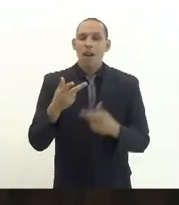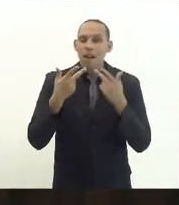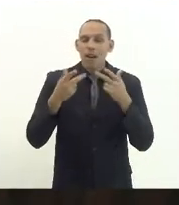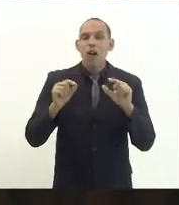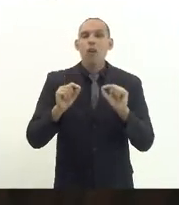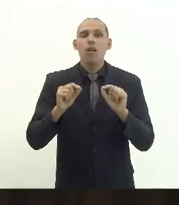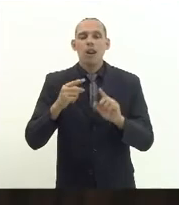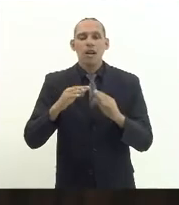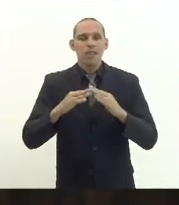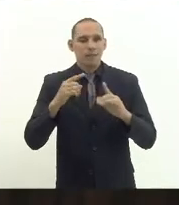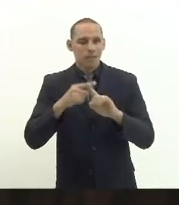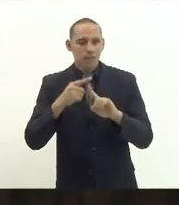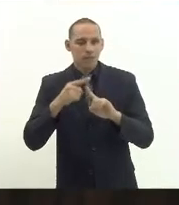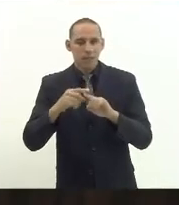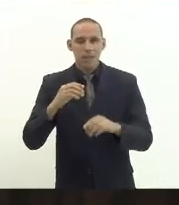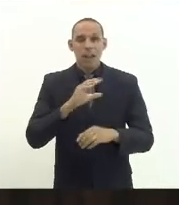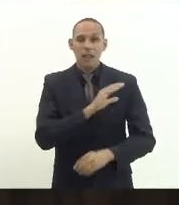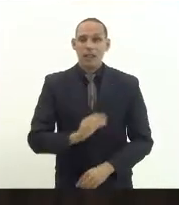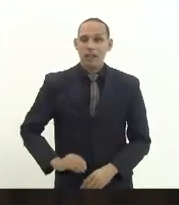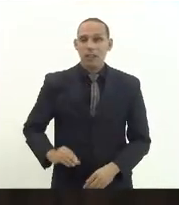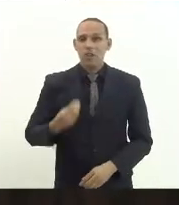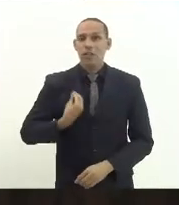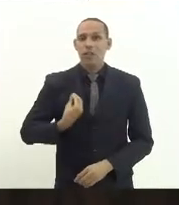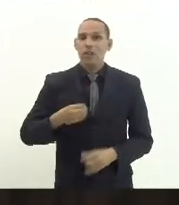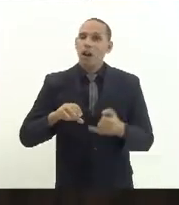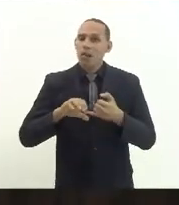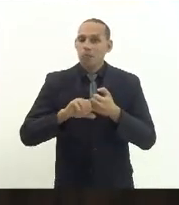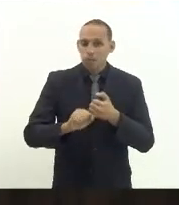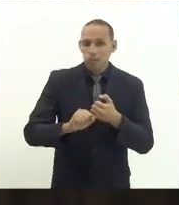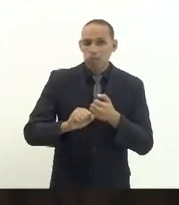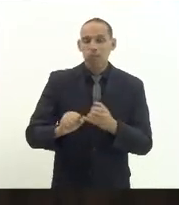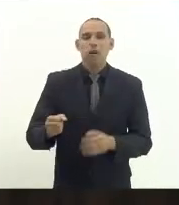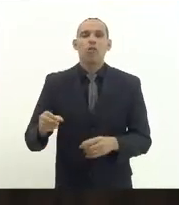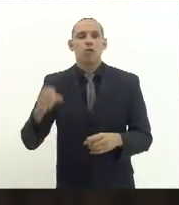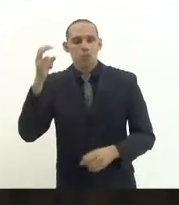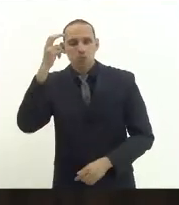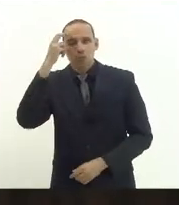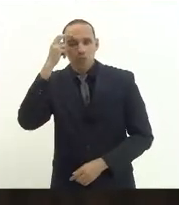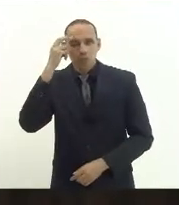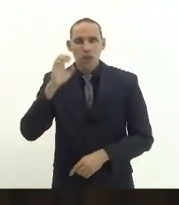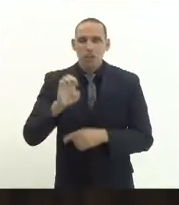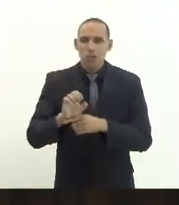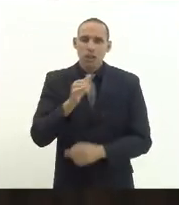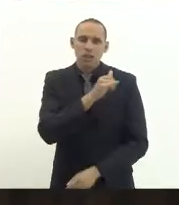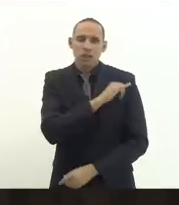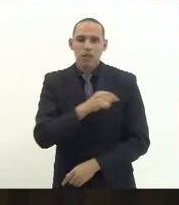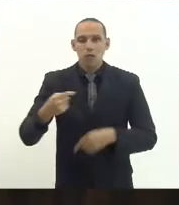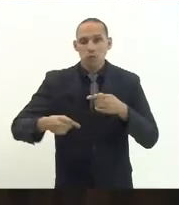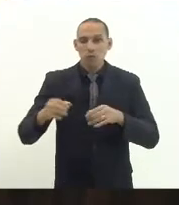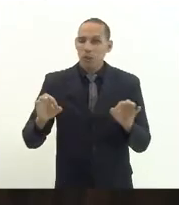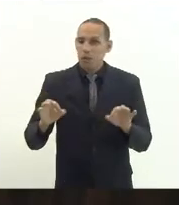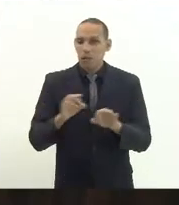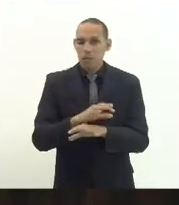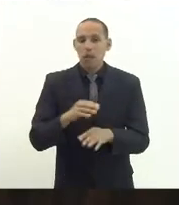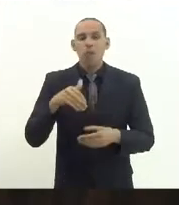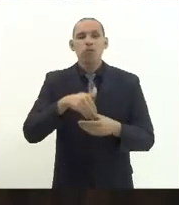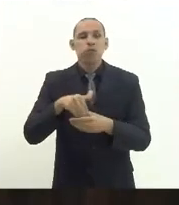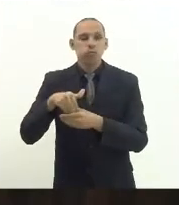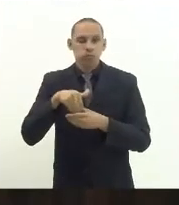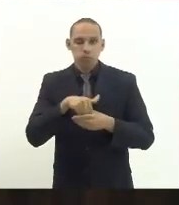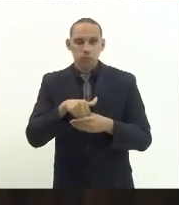evangélica Cristo Vive como patrimônio cultural imaterial do Estado do Rio de Janeiro em discussão na Avenida Queira discutir se a depressão hein é